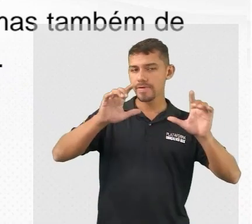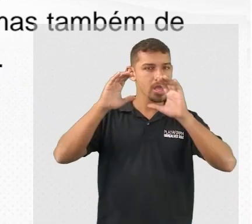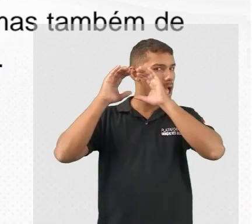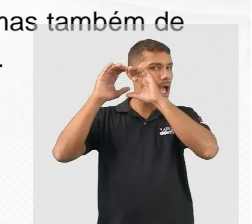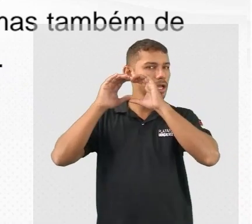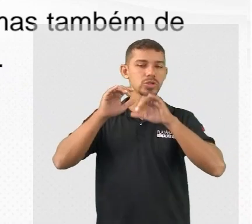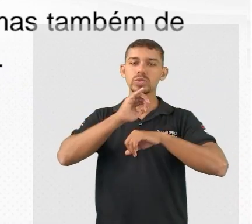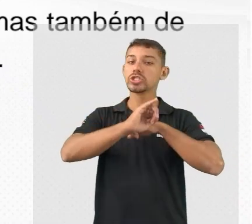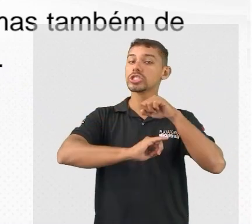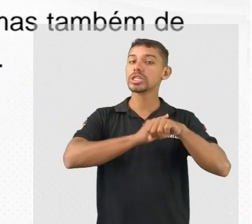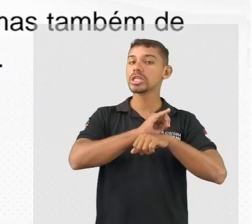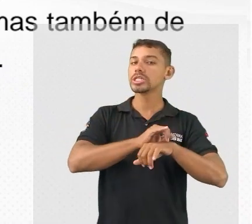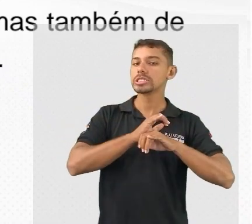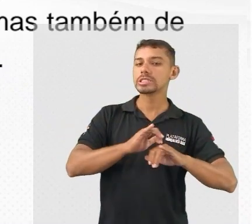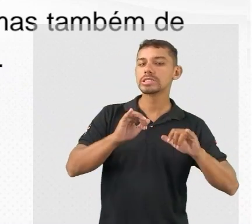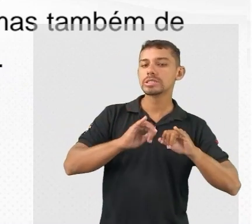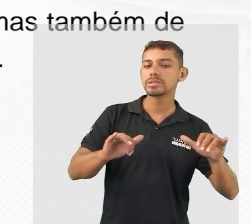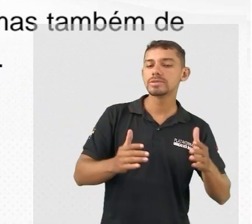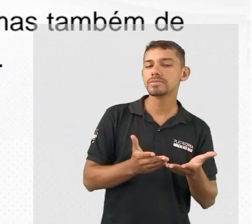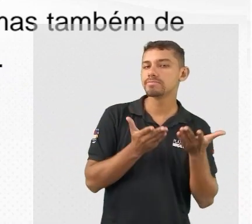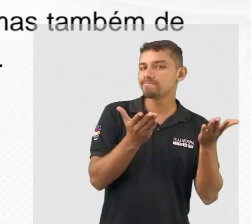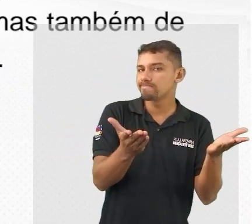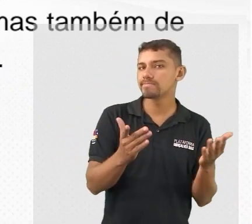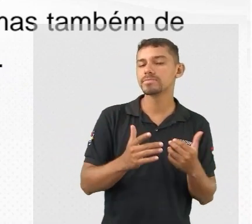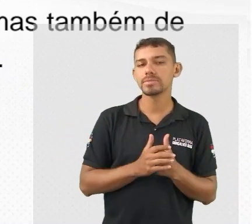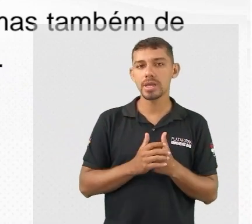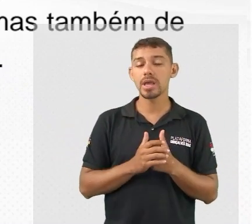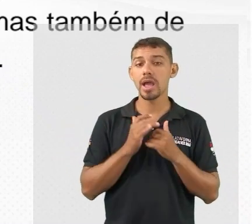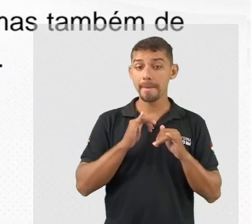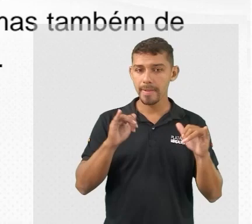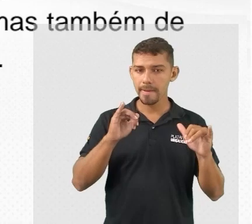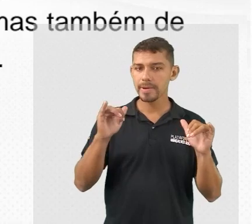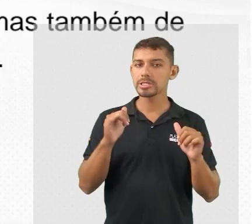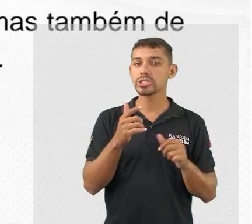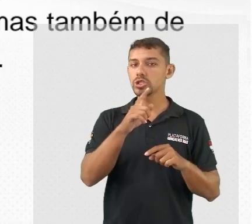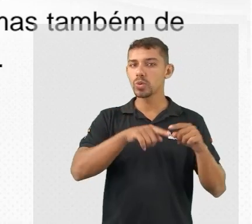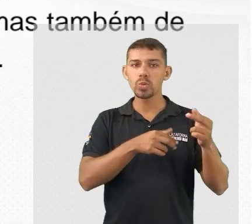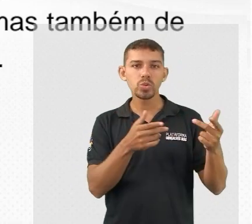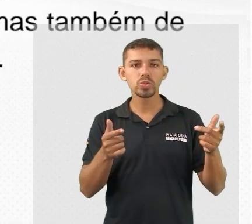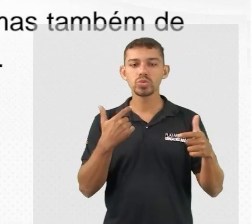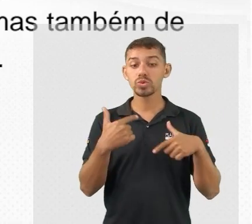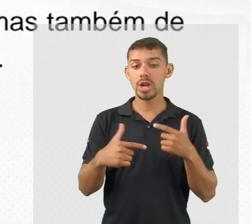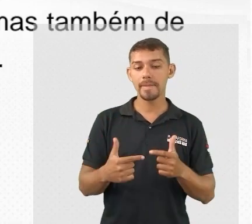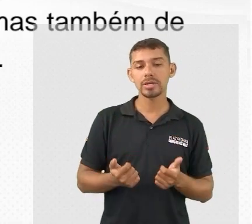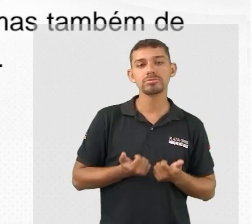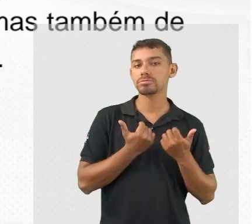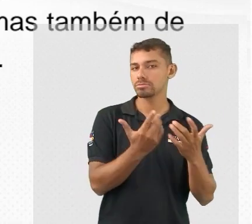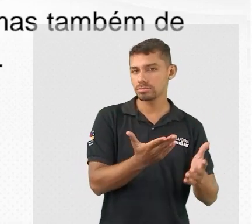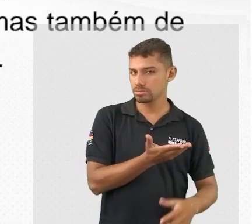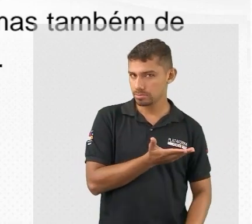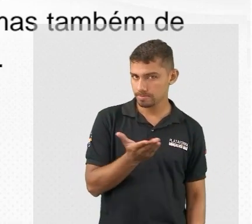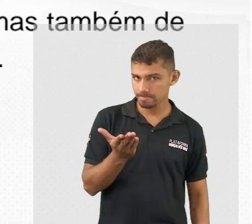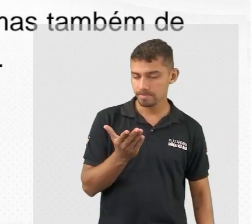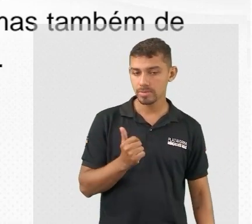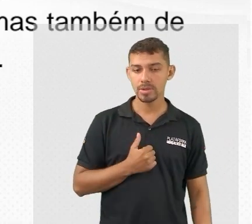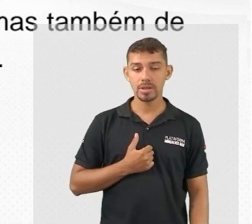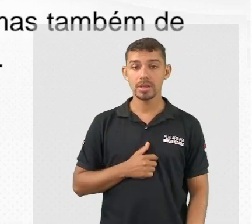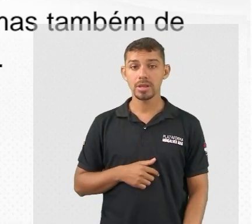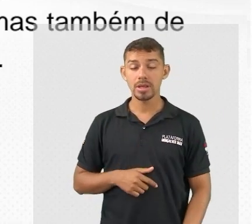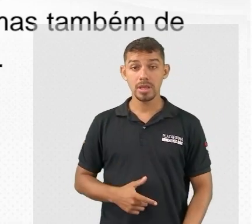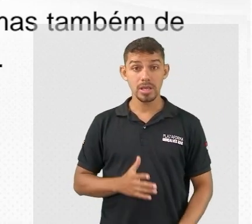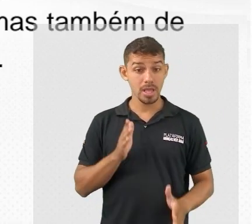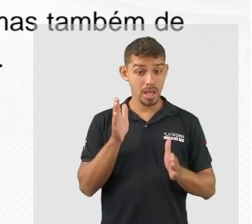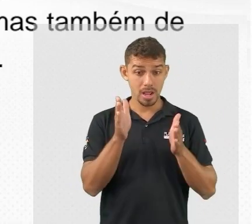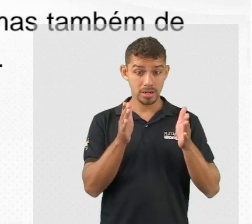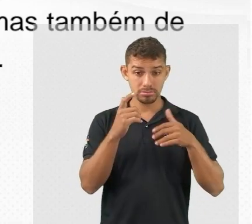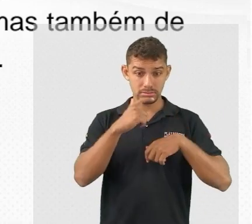ou a internet estão fazendo a propaganda de uma mercadoria, de um serviço ou de um produto, tá? Aquele espaço